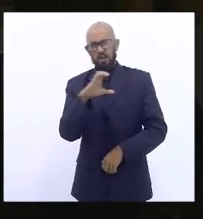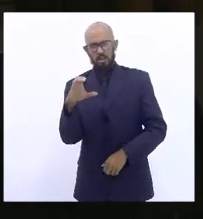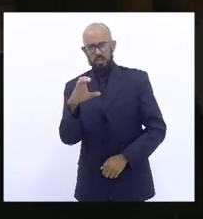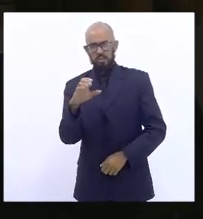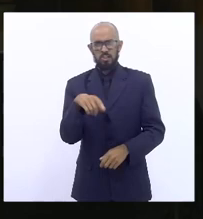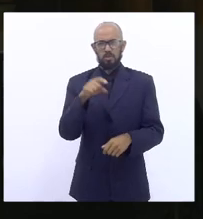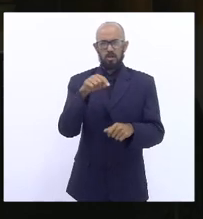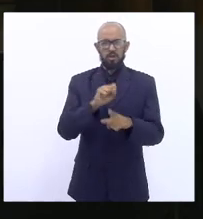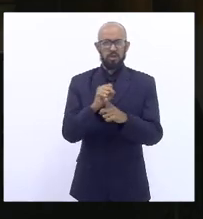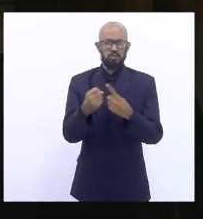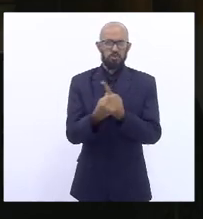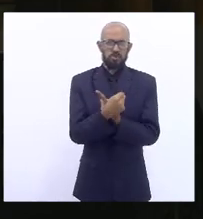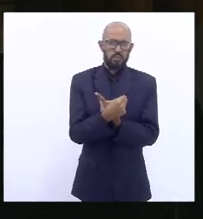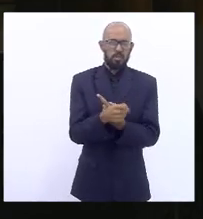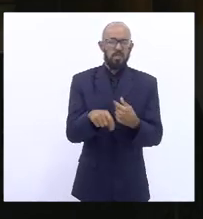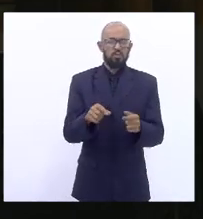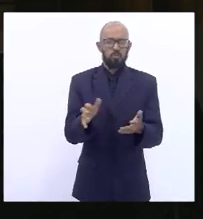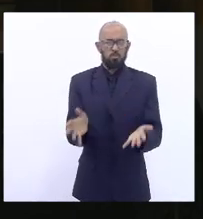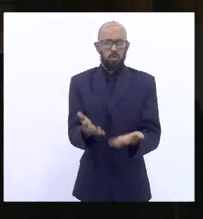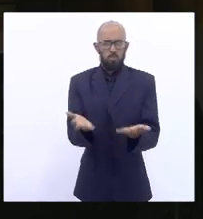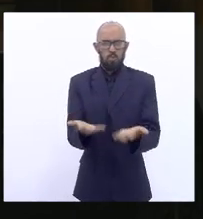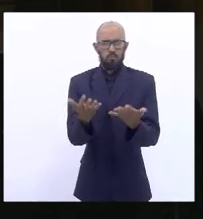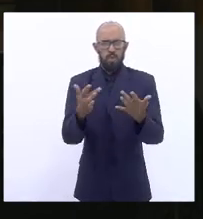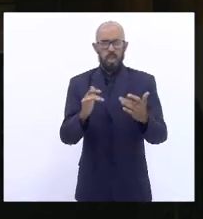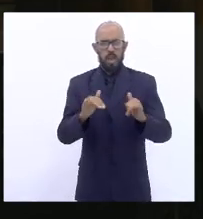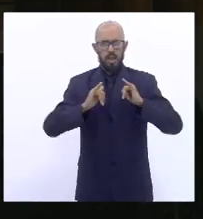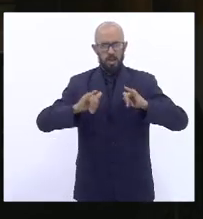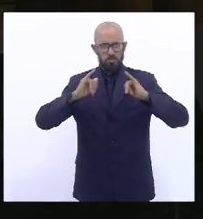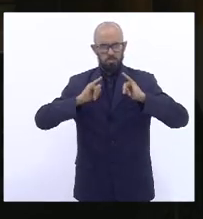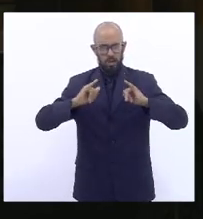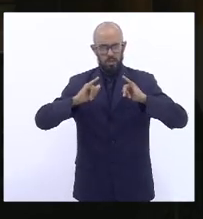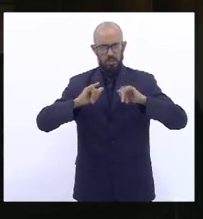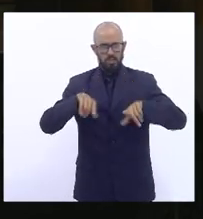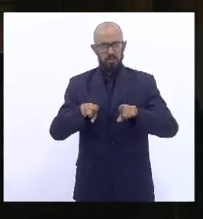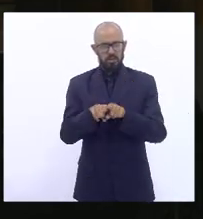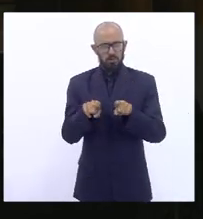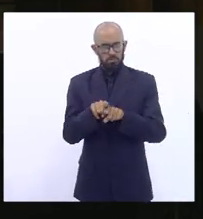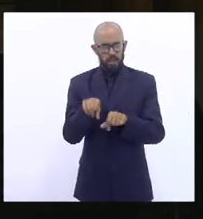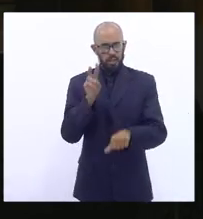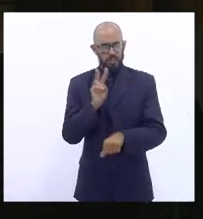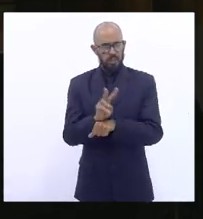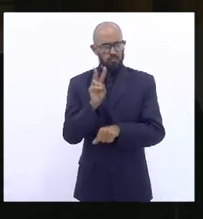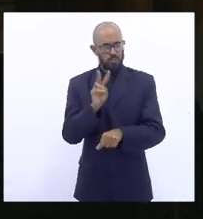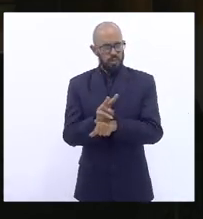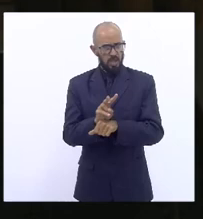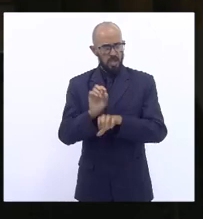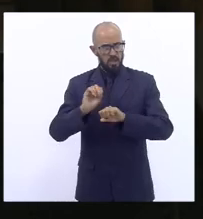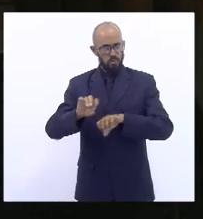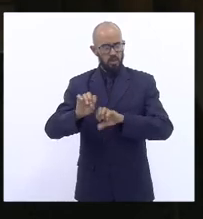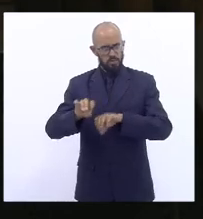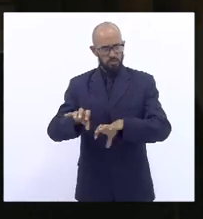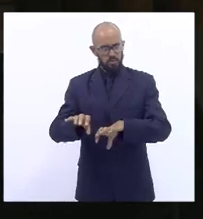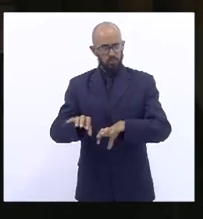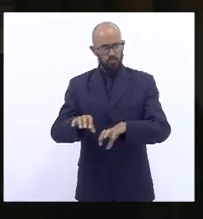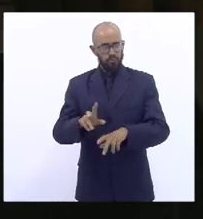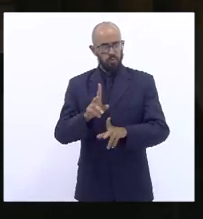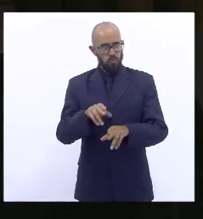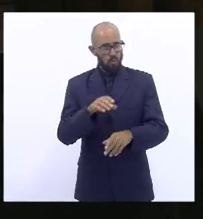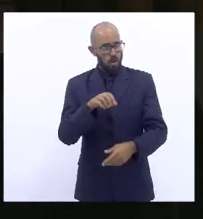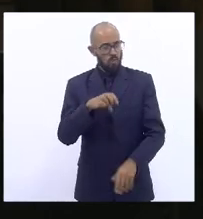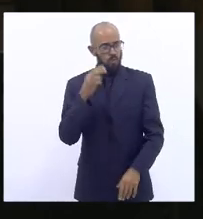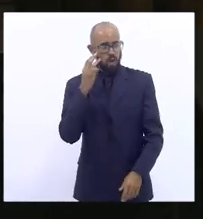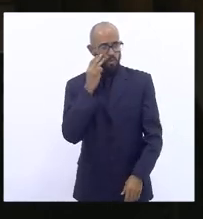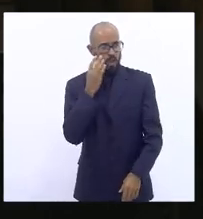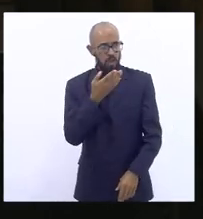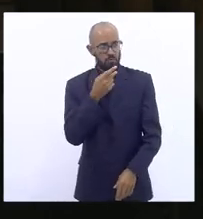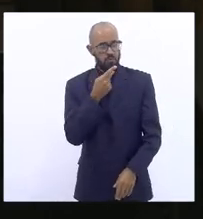da sociedade, em promover a campanha e, mais do que isso, em defender a educação. Como o deputado Valdec falou, a